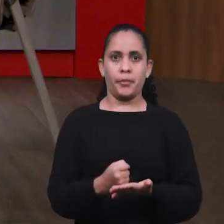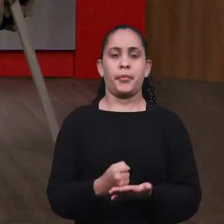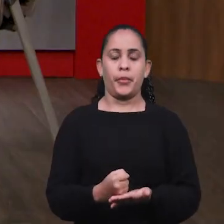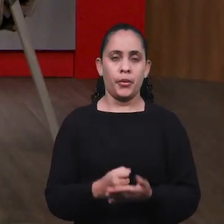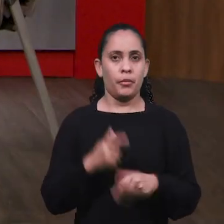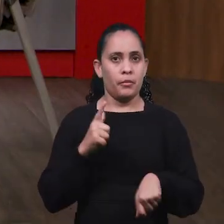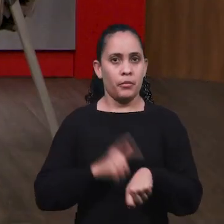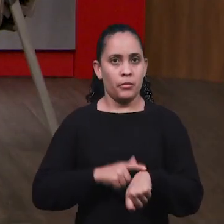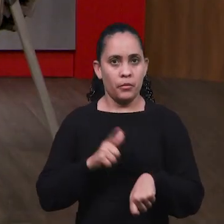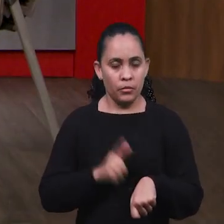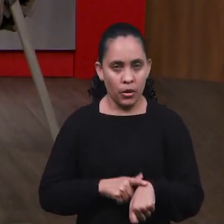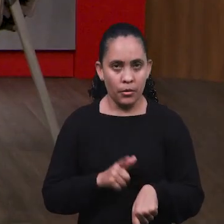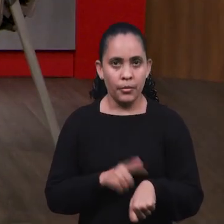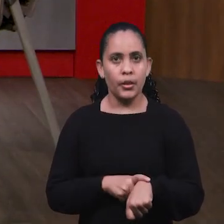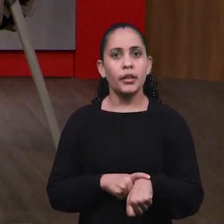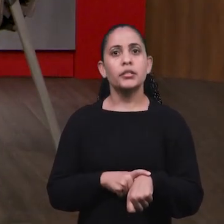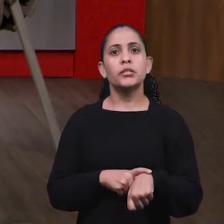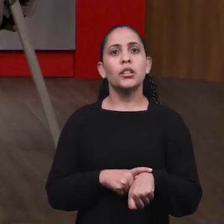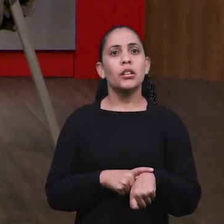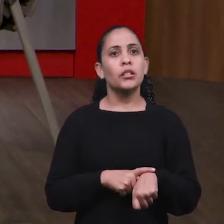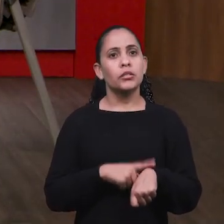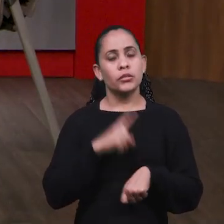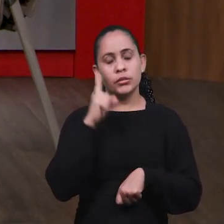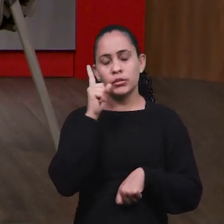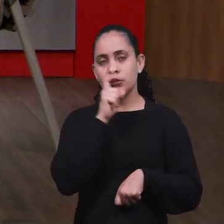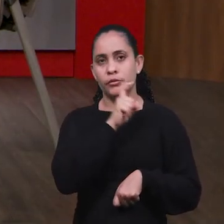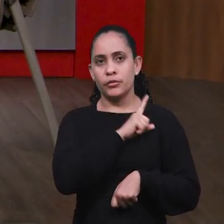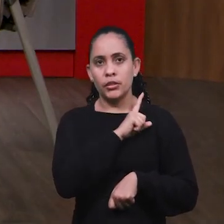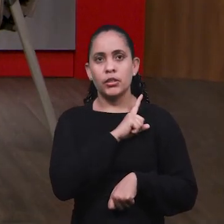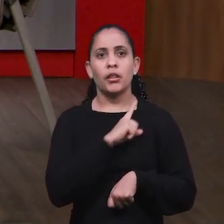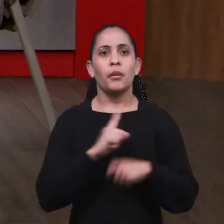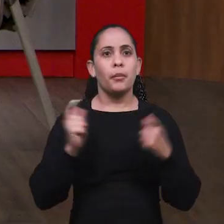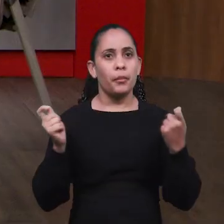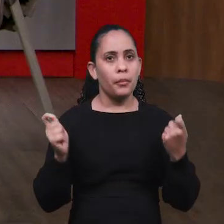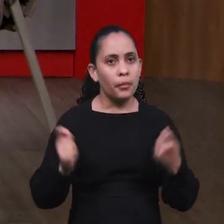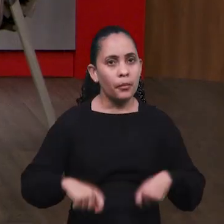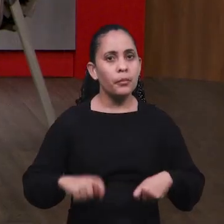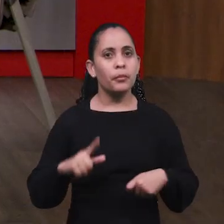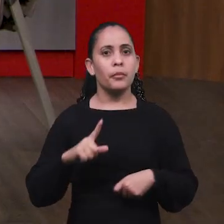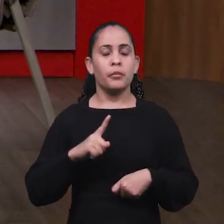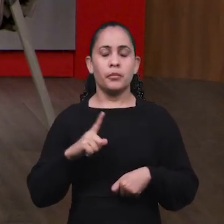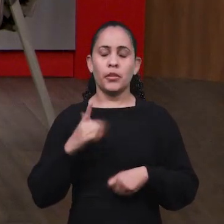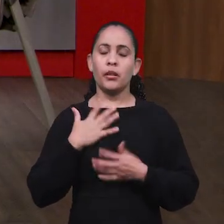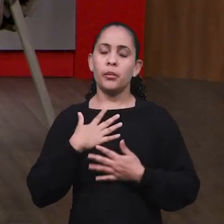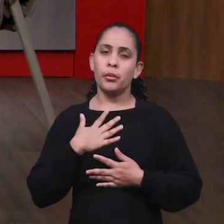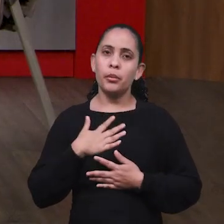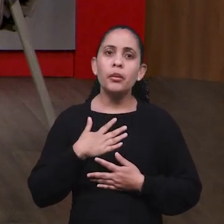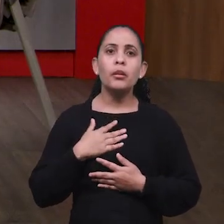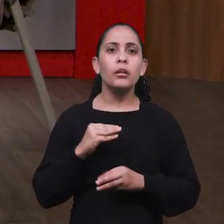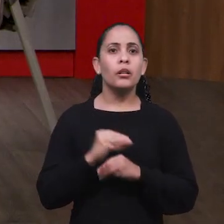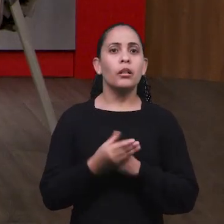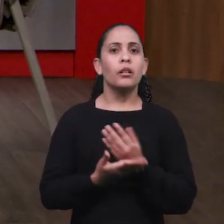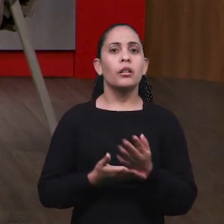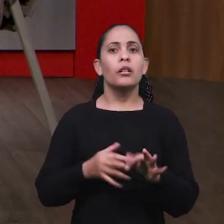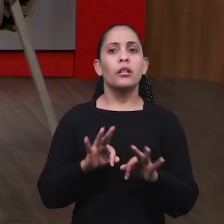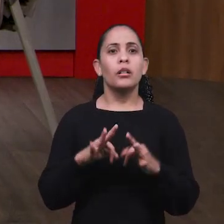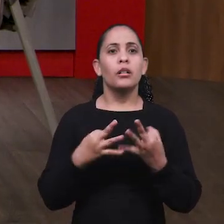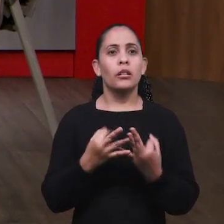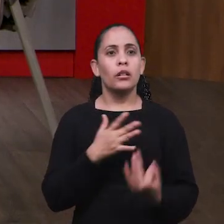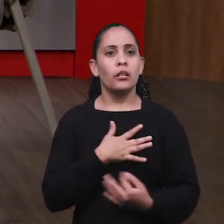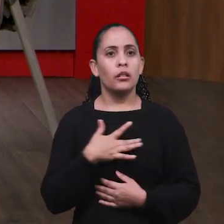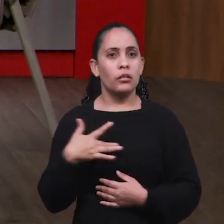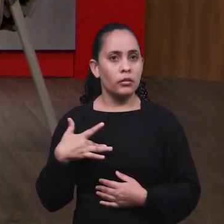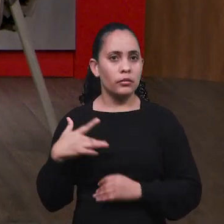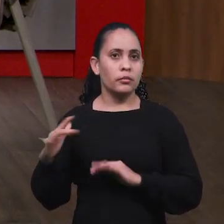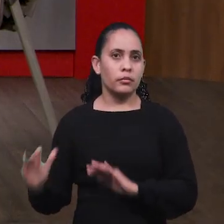para justamente no momento de grande dificuldade você ter um respiro e poder cuidar da sua família, da sua